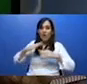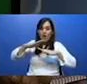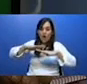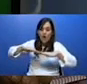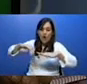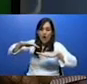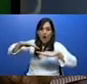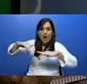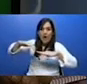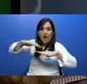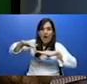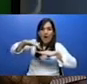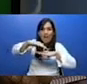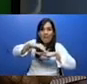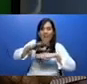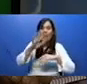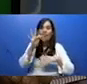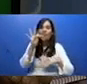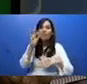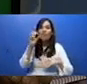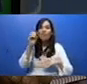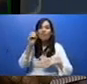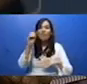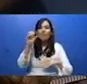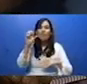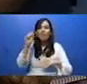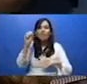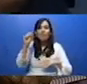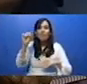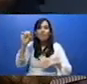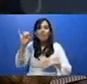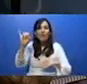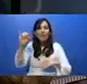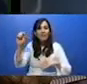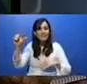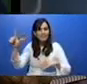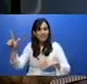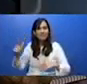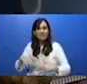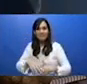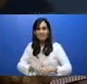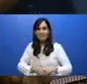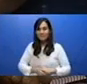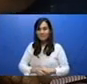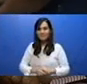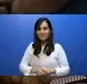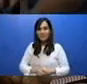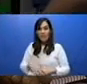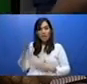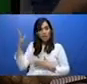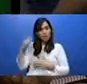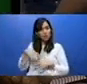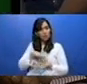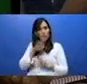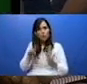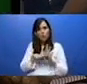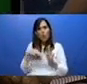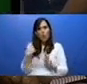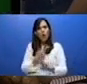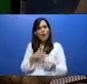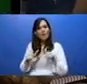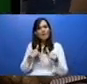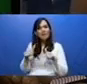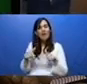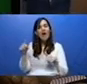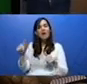fósseis, tá? Bom, depois vocês podem responder que tudo isso aqui nós trabalhamos na nossa aula de hoje, da